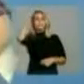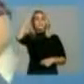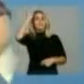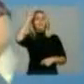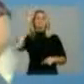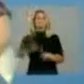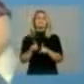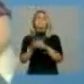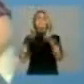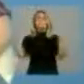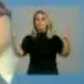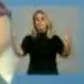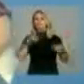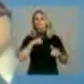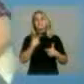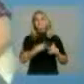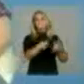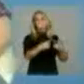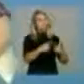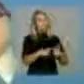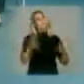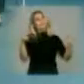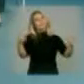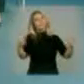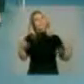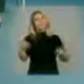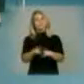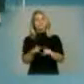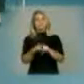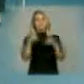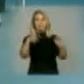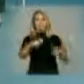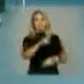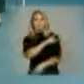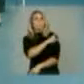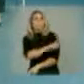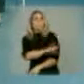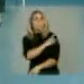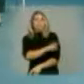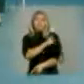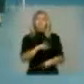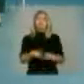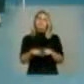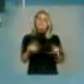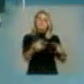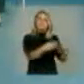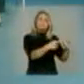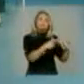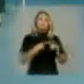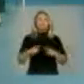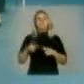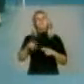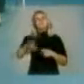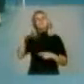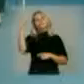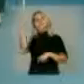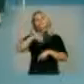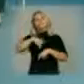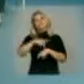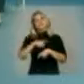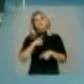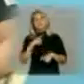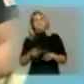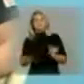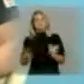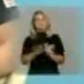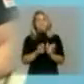um todo é praticamente um bolsão da Hanseníase, pegando uma área do Piauí. Então, tem bolsões da doença no país e que quando a gente